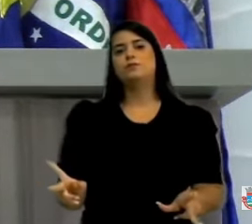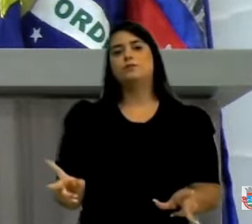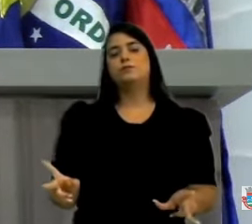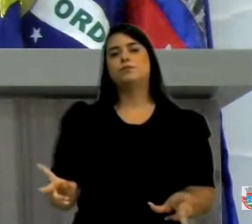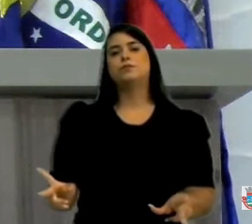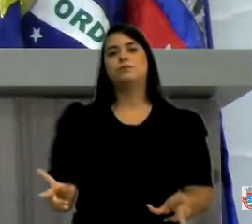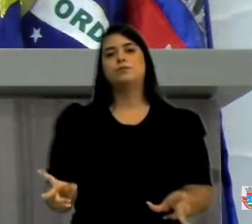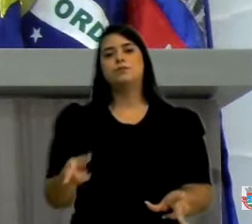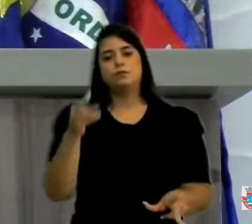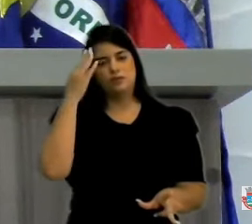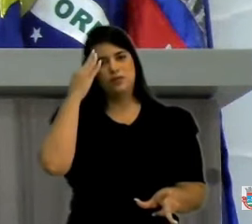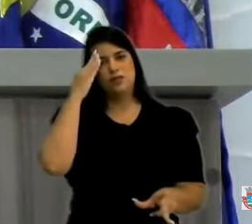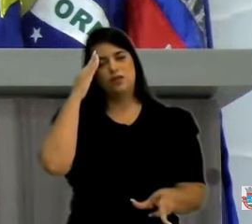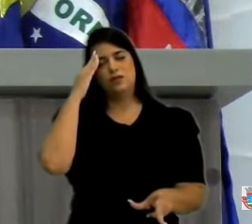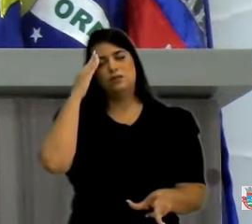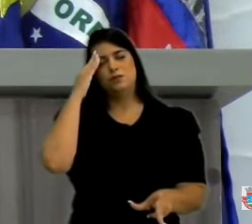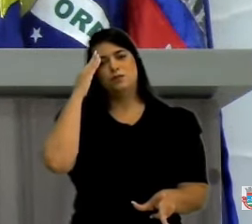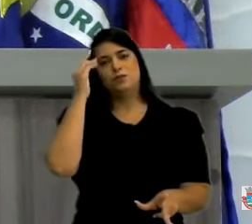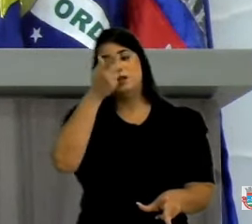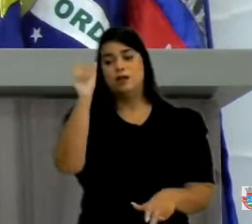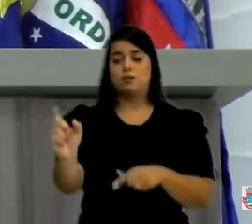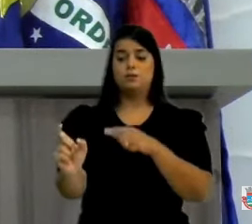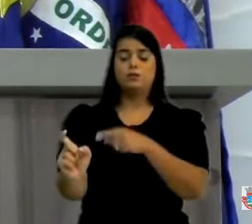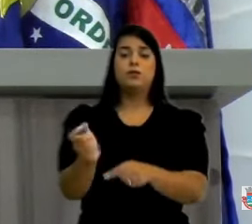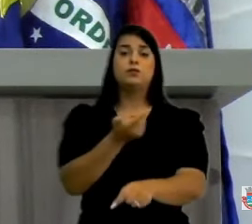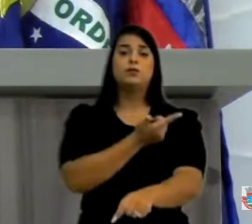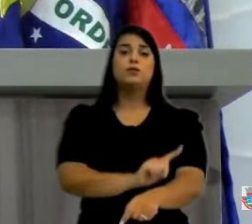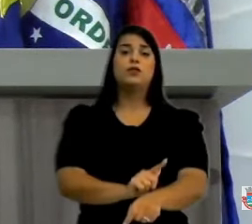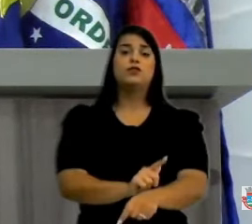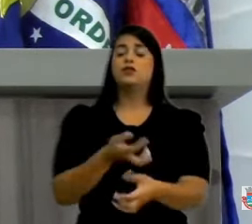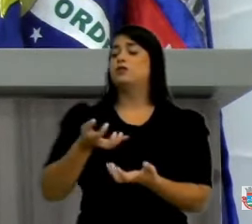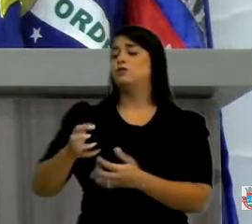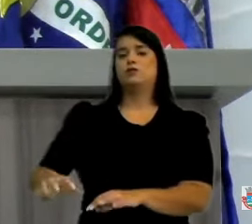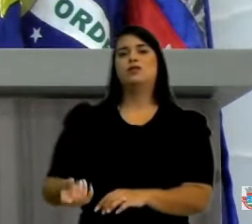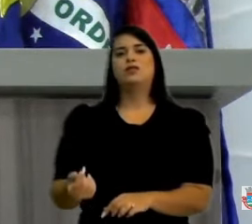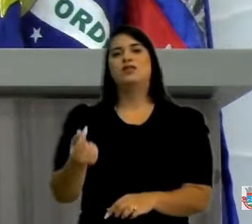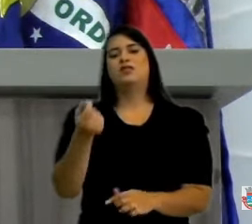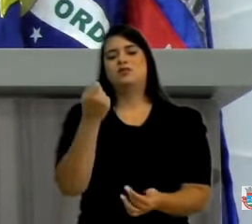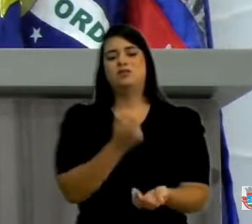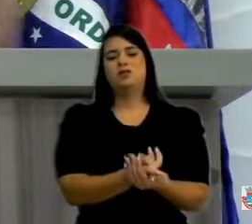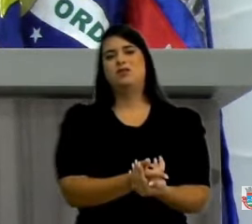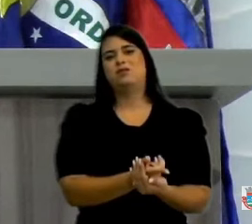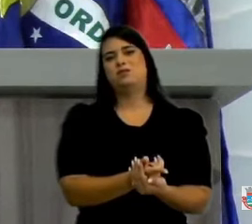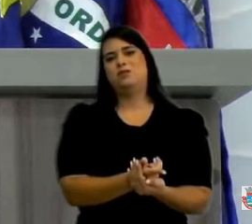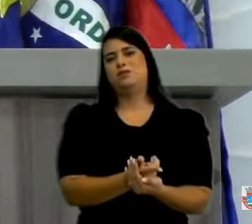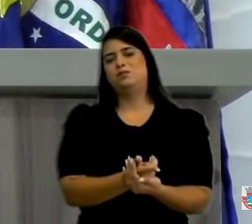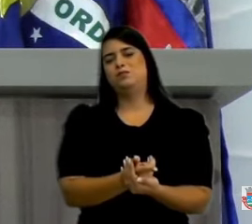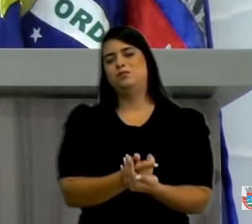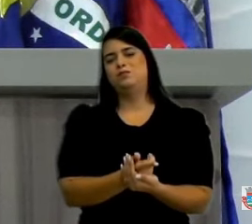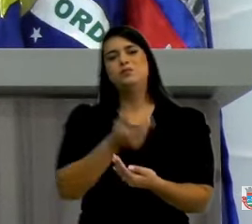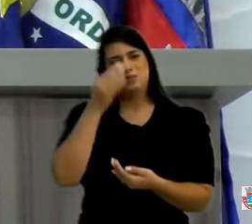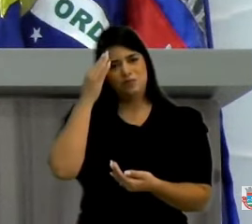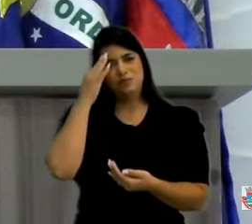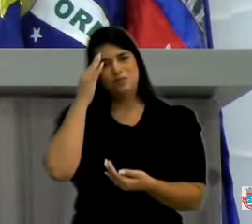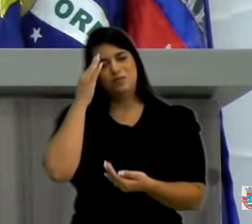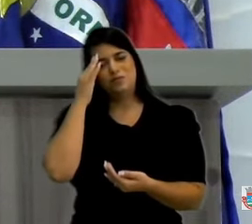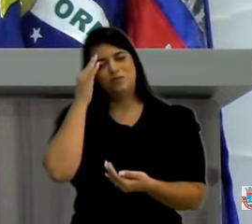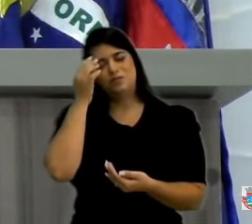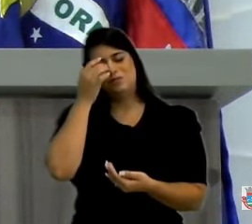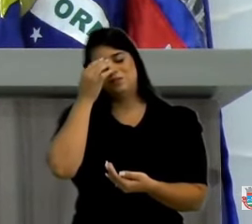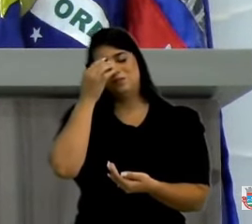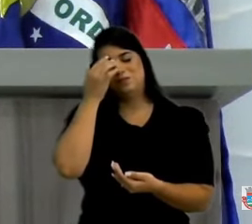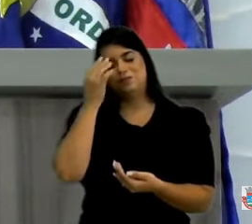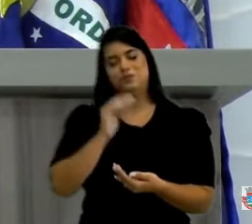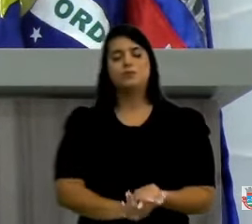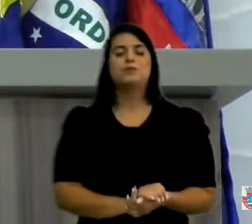que realmente tem dignidade. Porque nem todos têm, que se vende por besteira. Porque